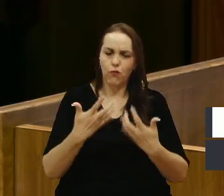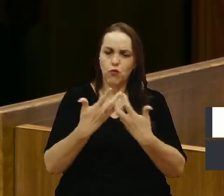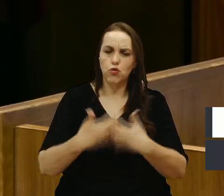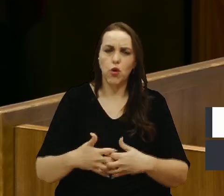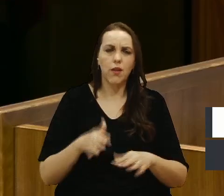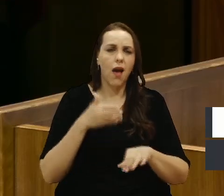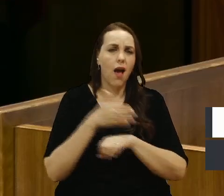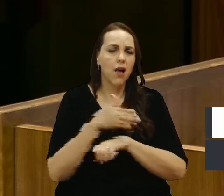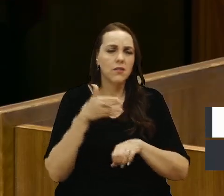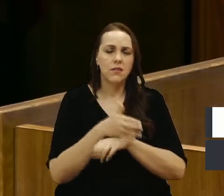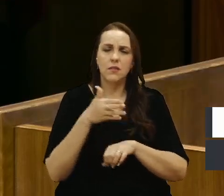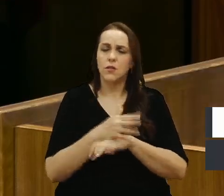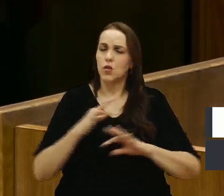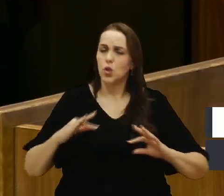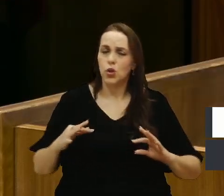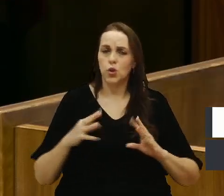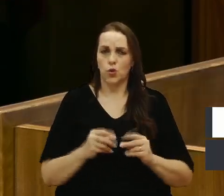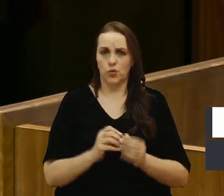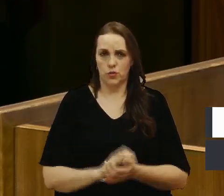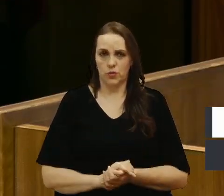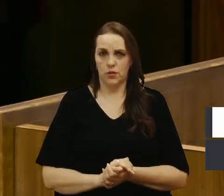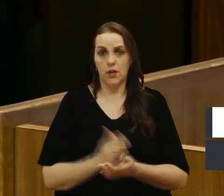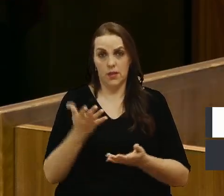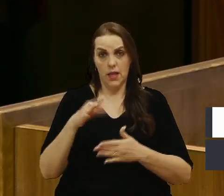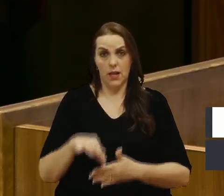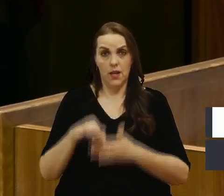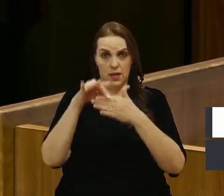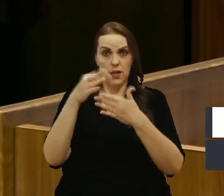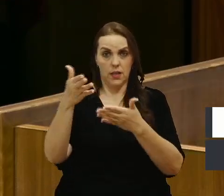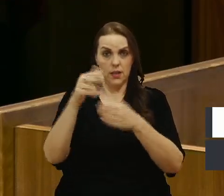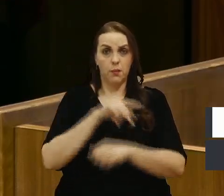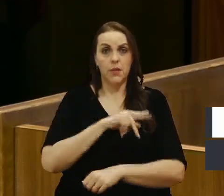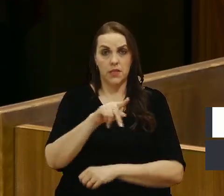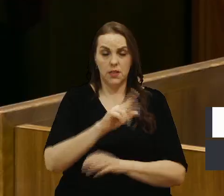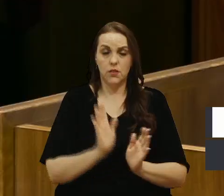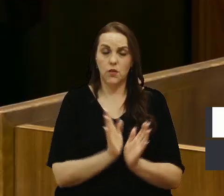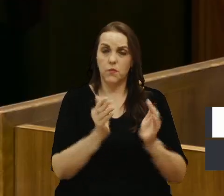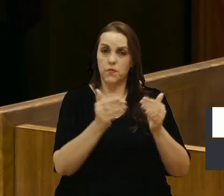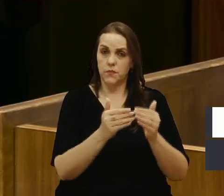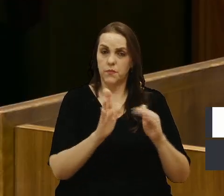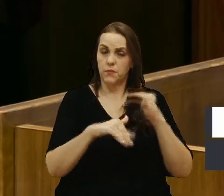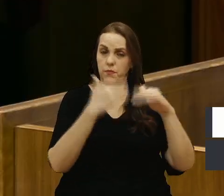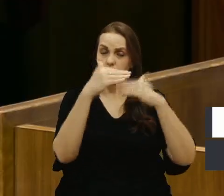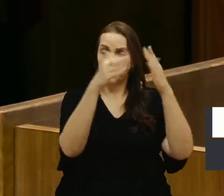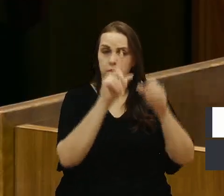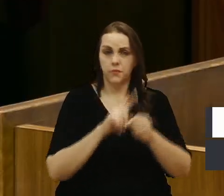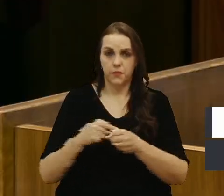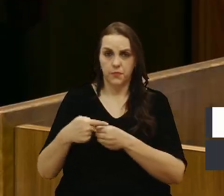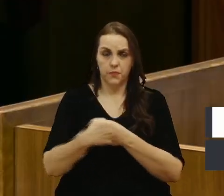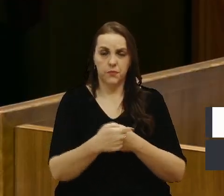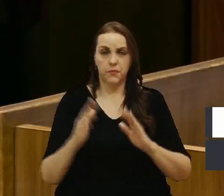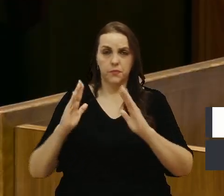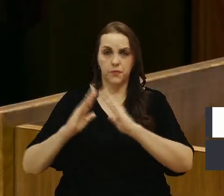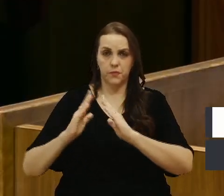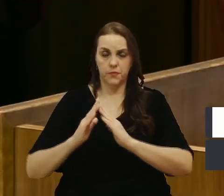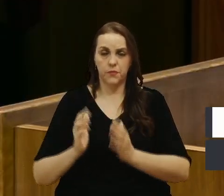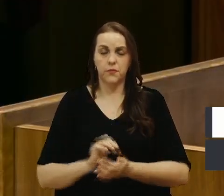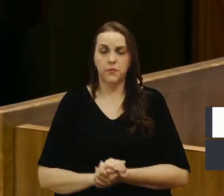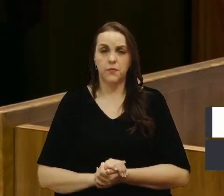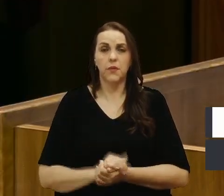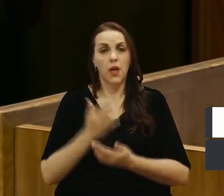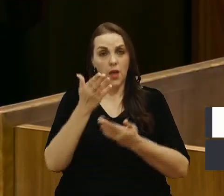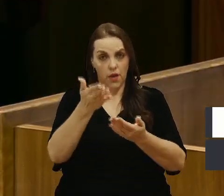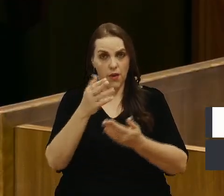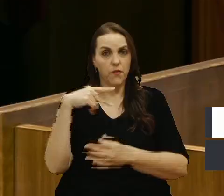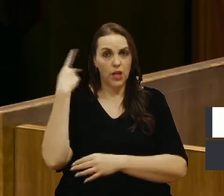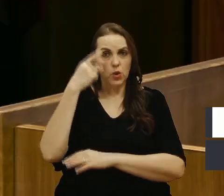isso. Através do nosso líder, presidente da Comissão de Desenvolvimento Urbano Desenvolvimento Urbano, vereador Zé